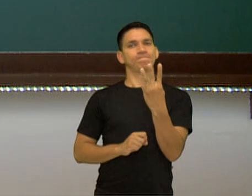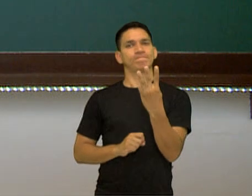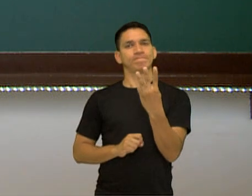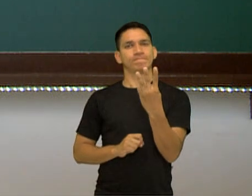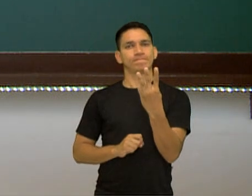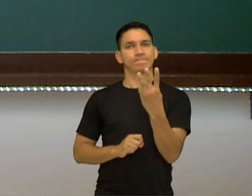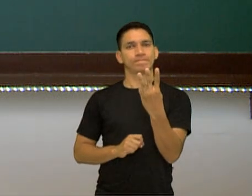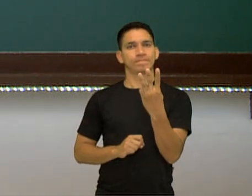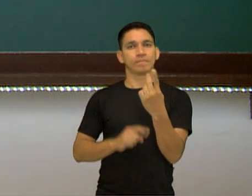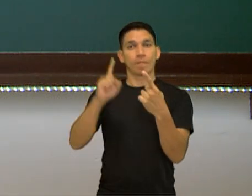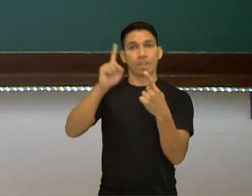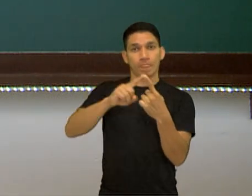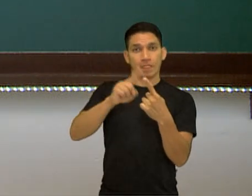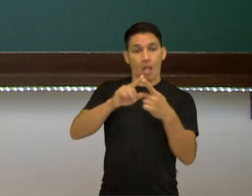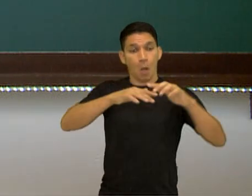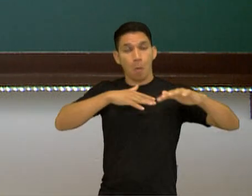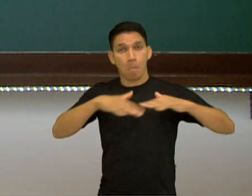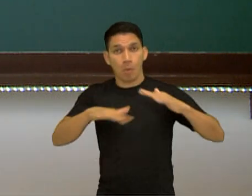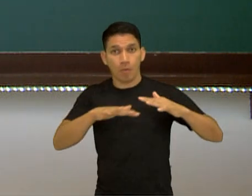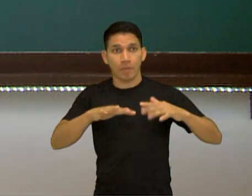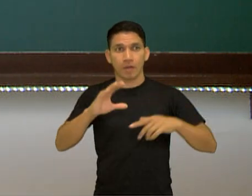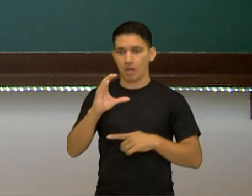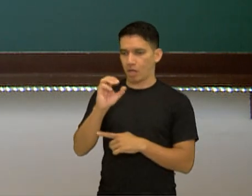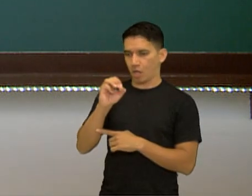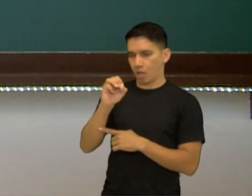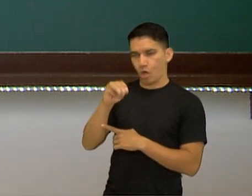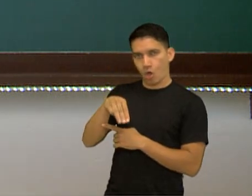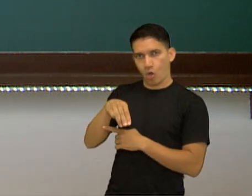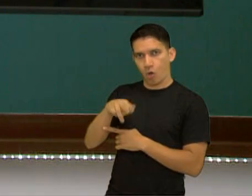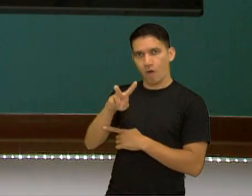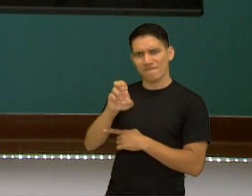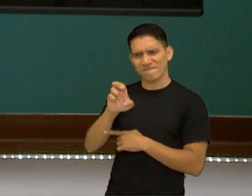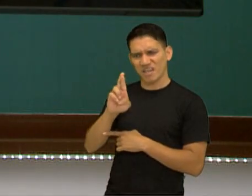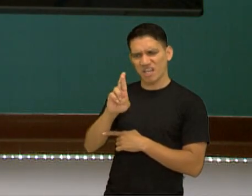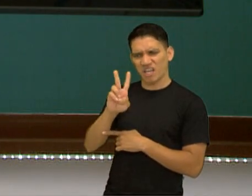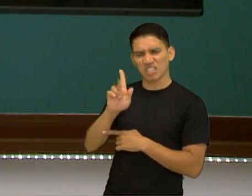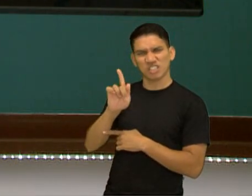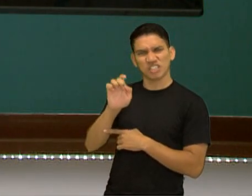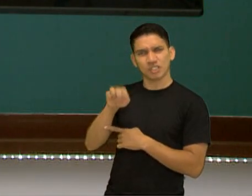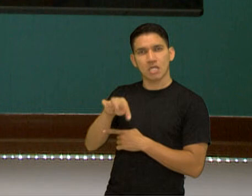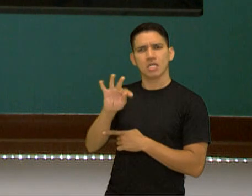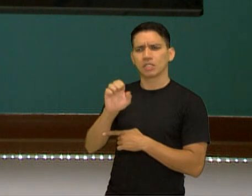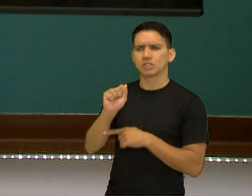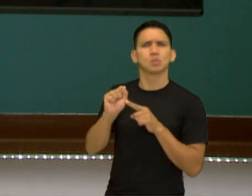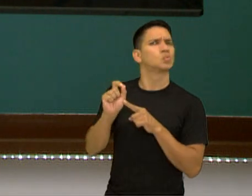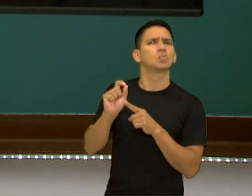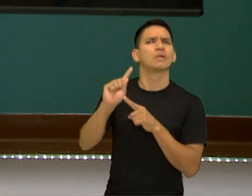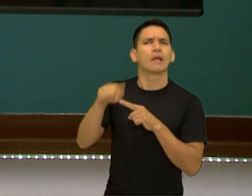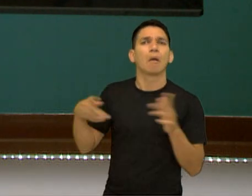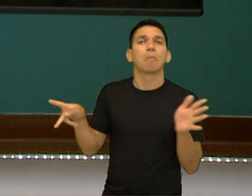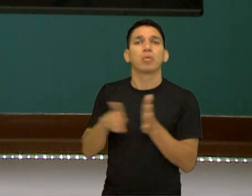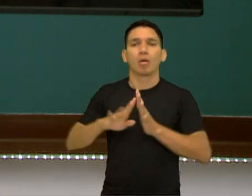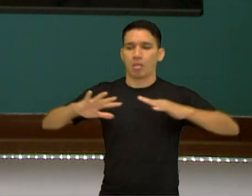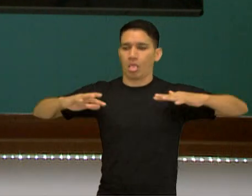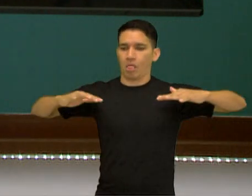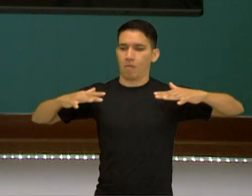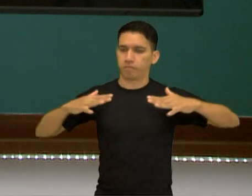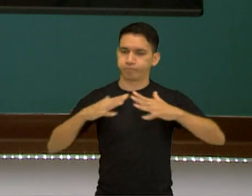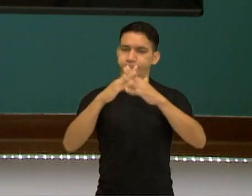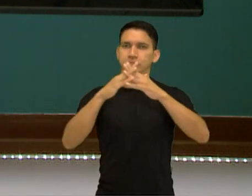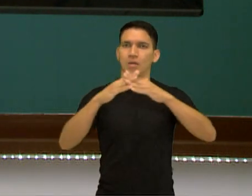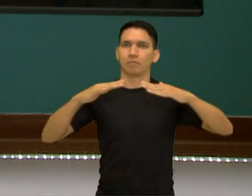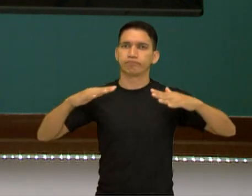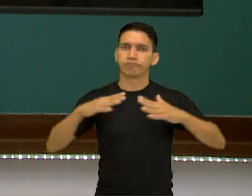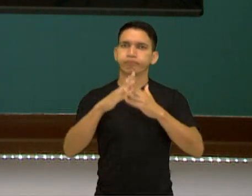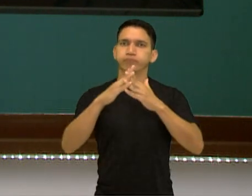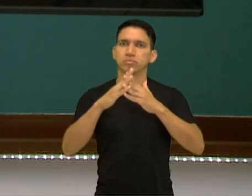nós temos os movimentos convergentes. Movimentos convergentes são movimentos de encontro das placas